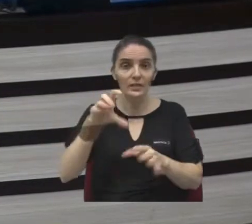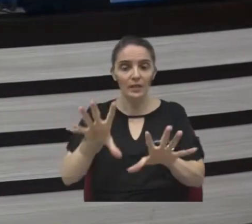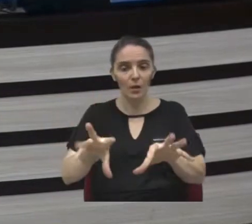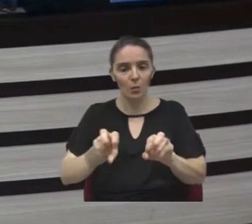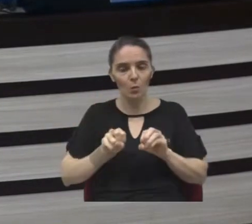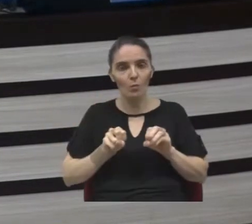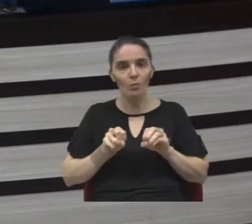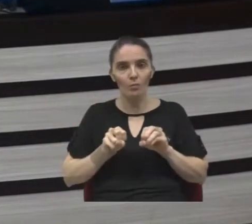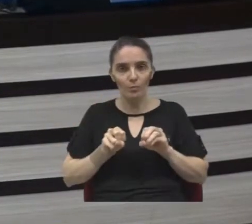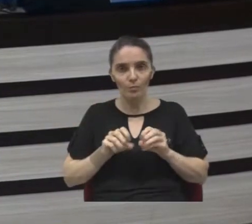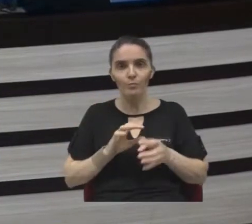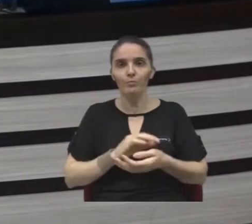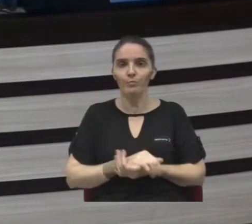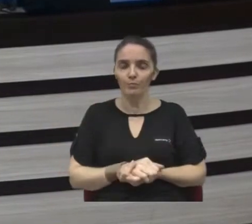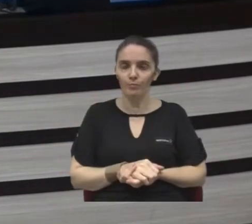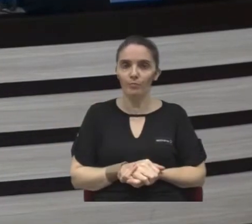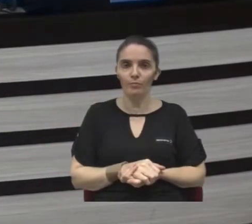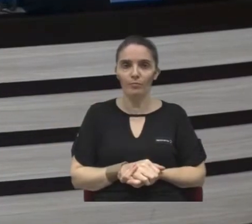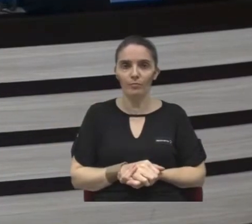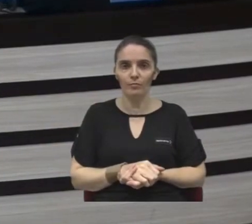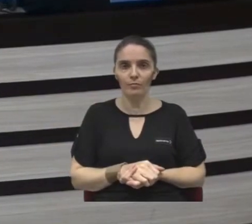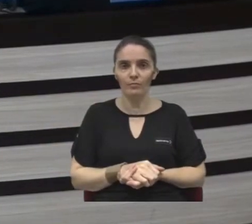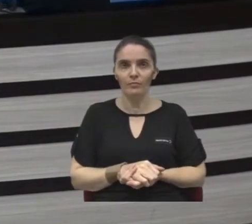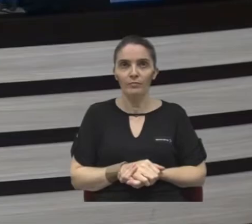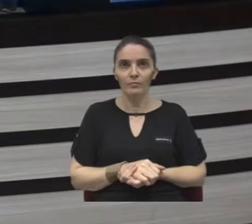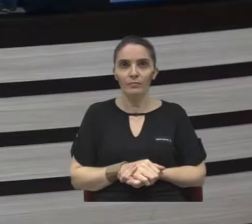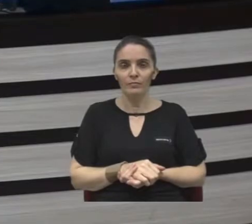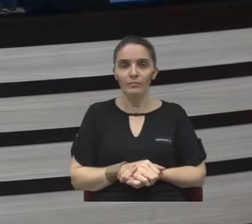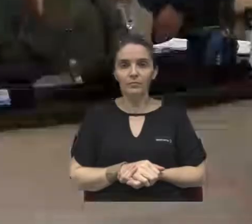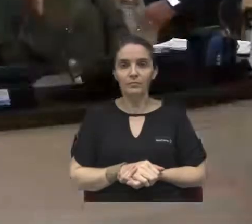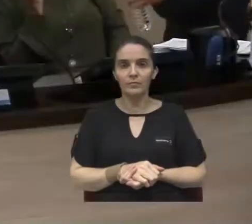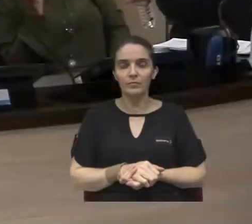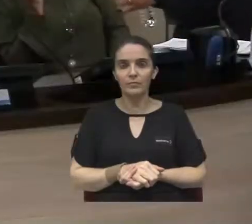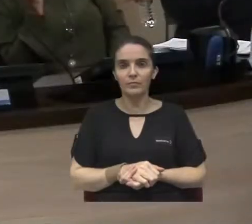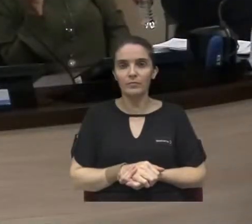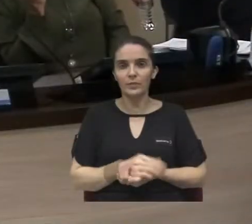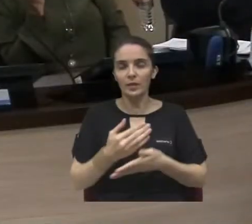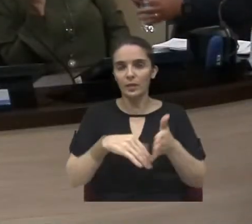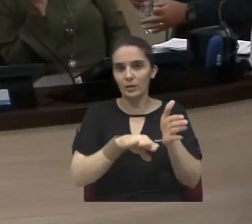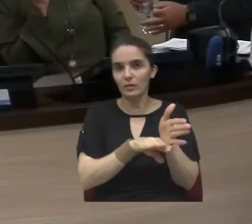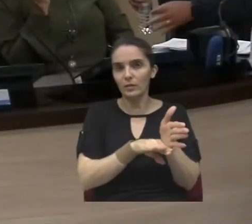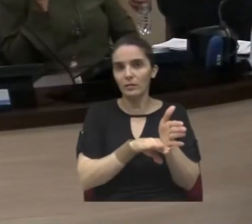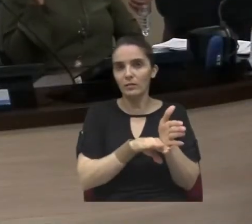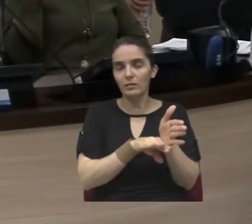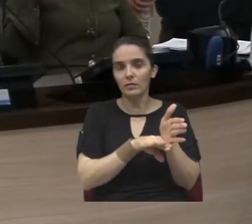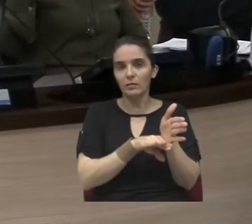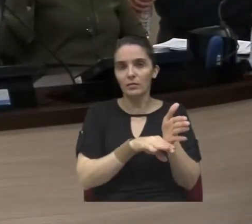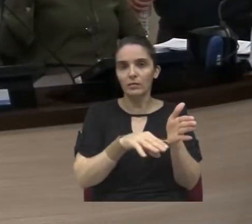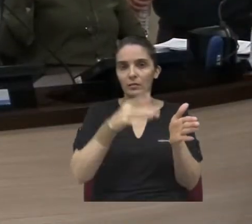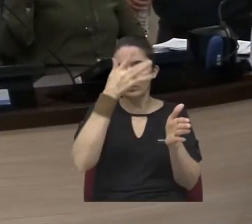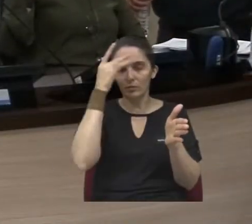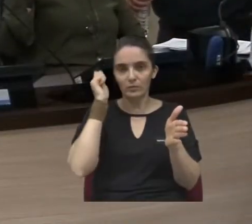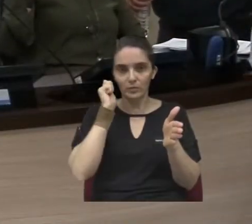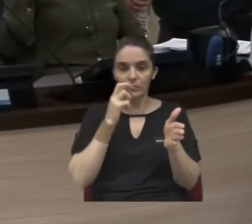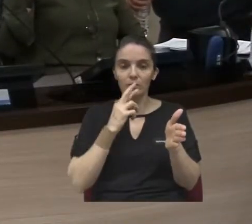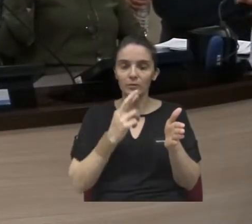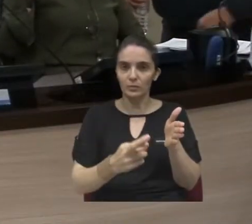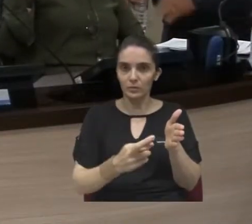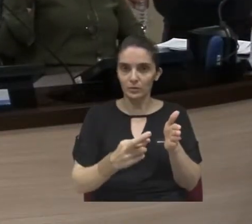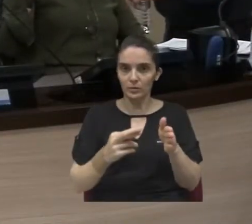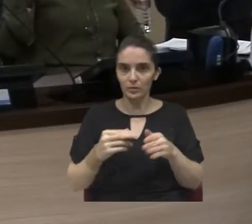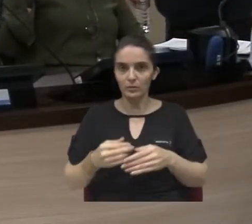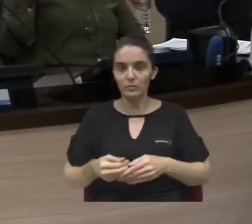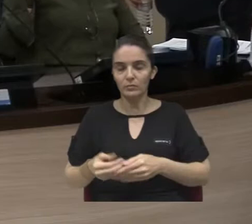Jorge. Só uma parte, senhor presidente. Quando chegar a resposta, eu vou convidar os vereadores que